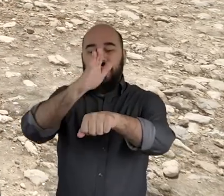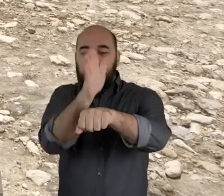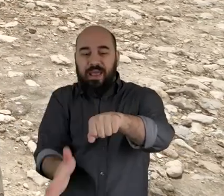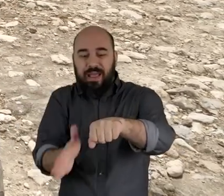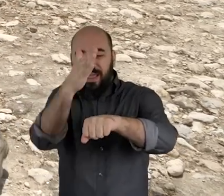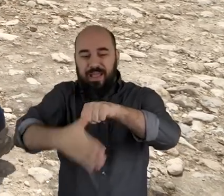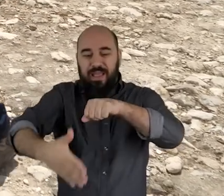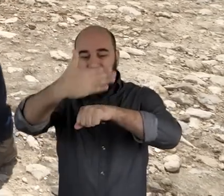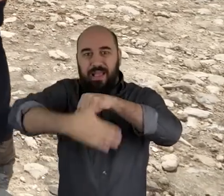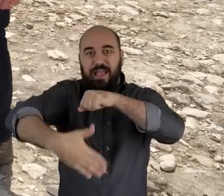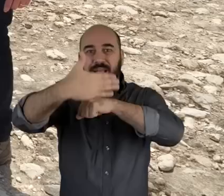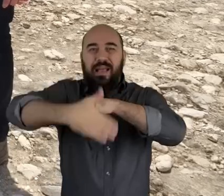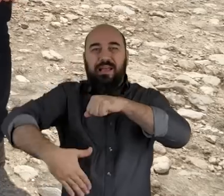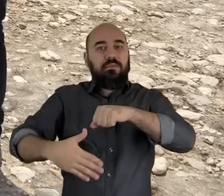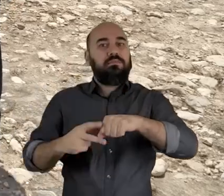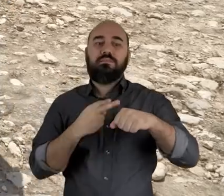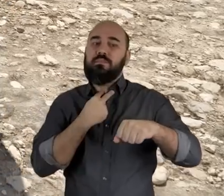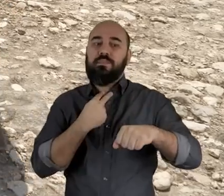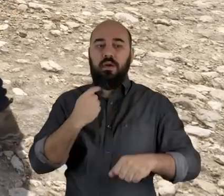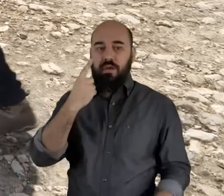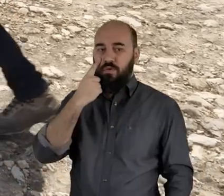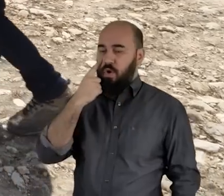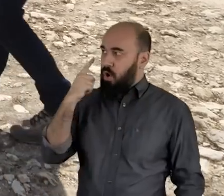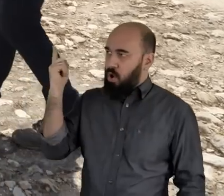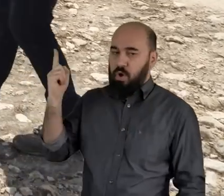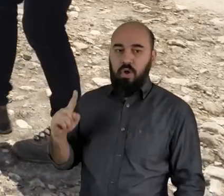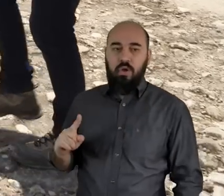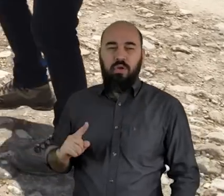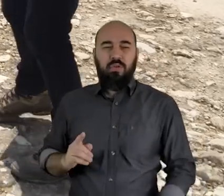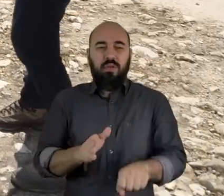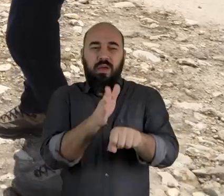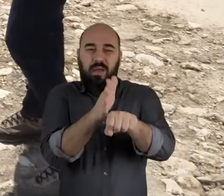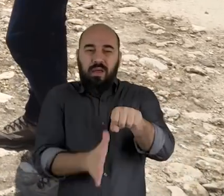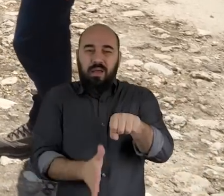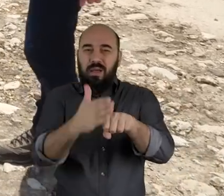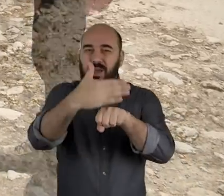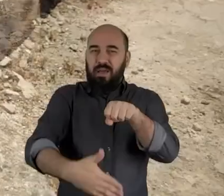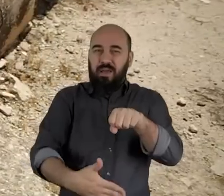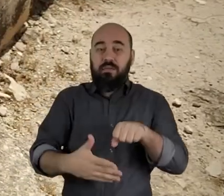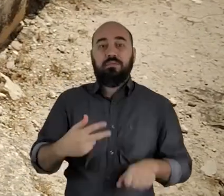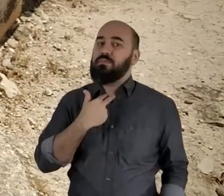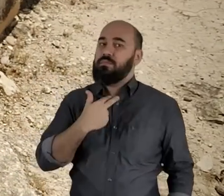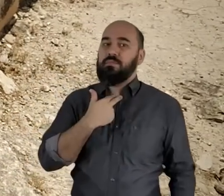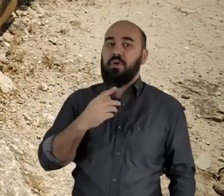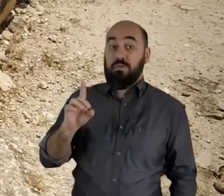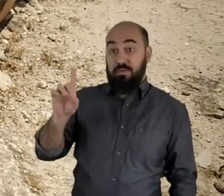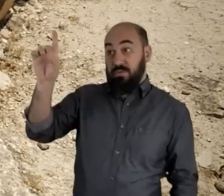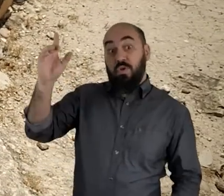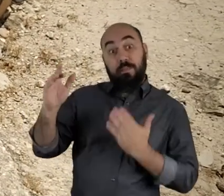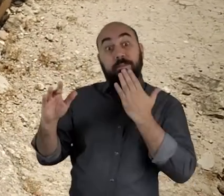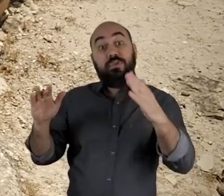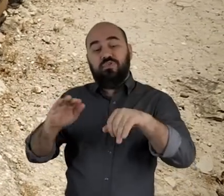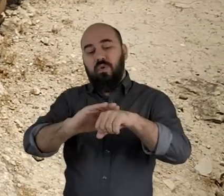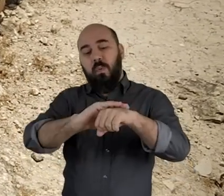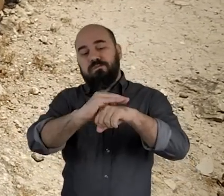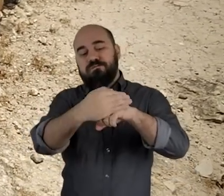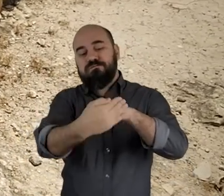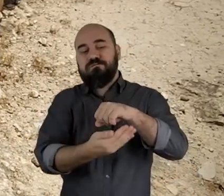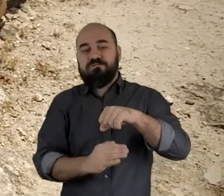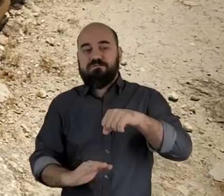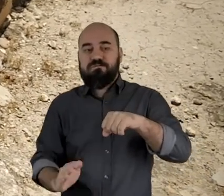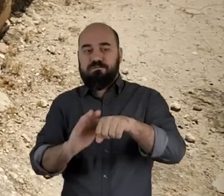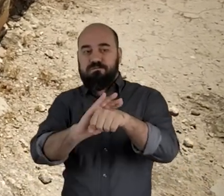que é pedra lavrada? É justamente esse estilo de pedra cortado assim, olha. Os altares pagãos que tinham esse formato. Os